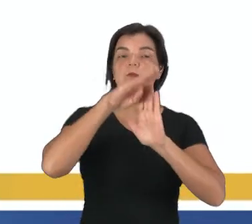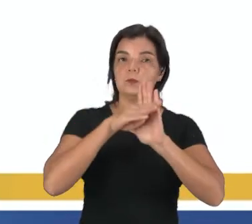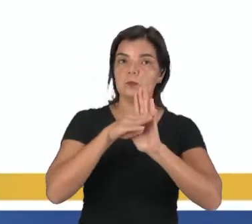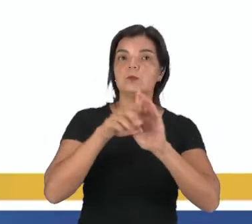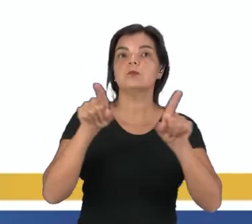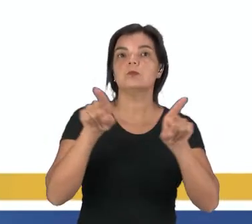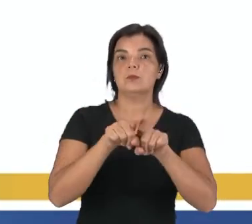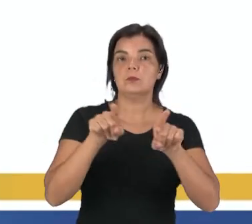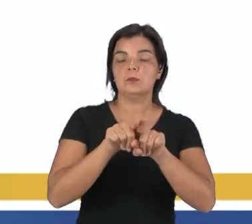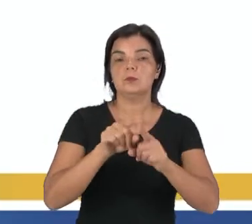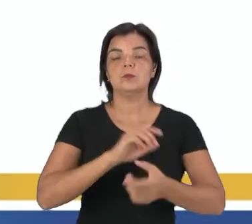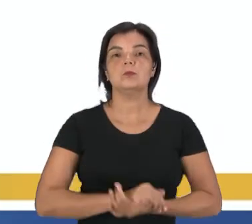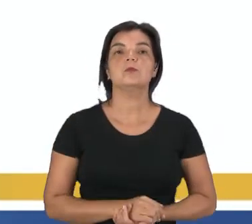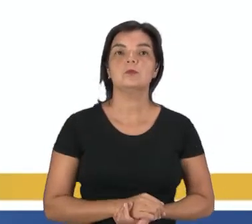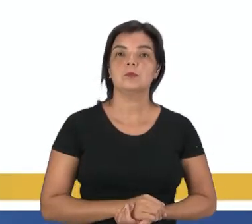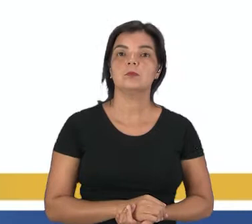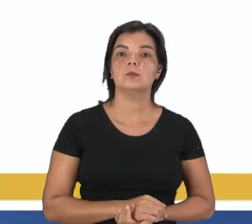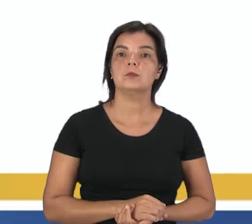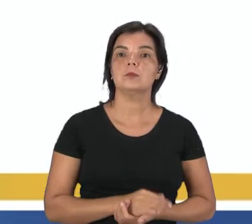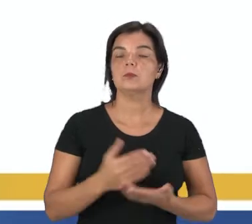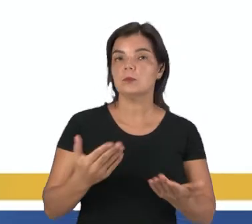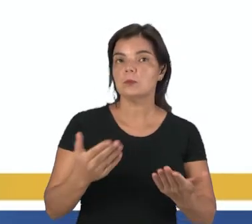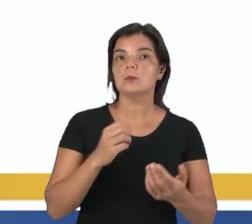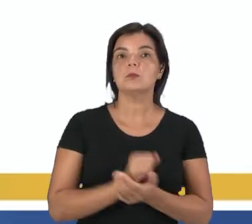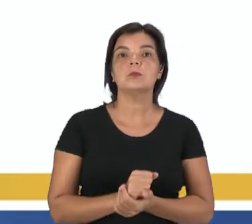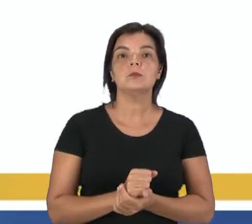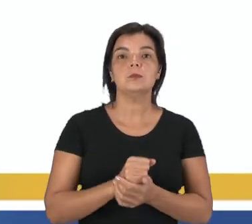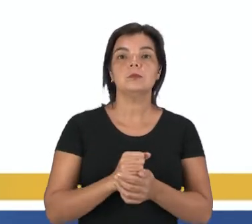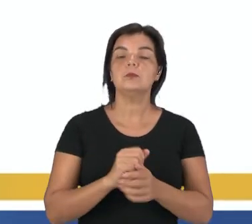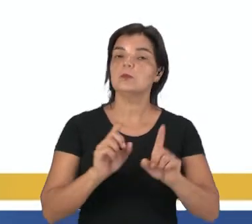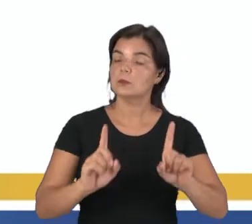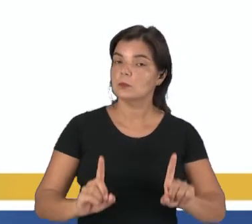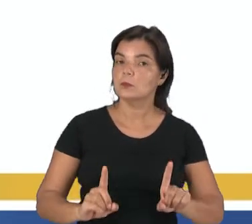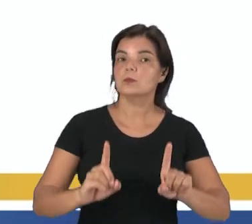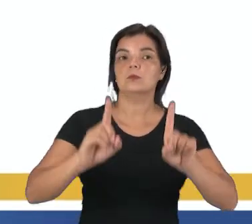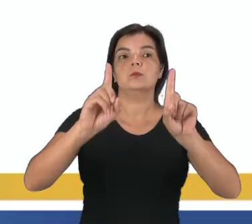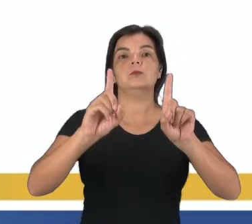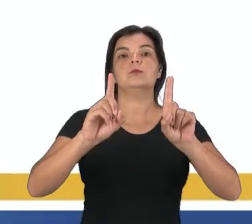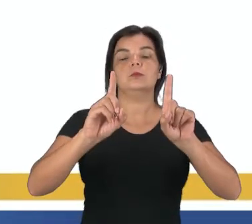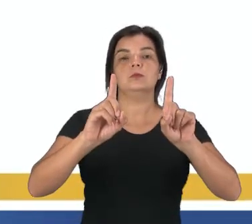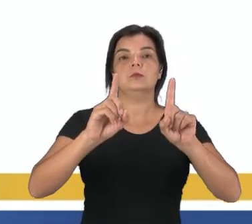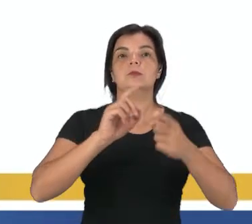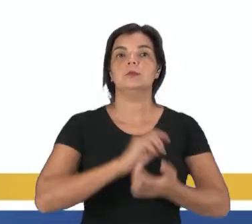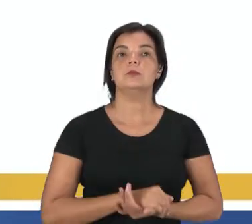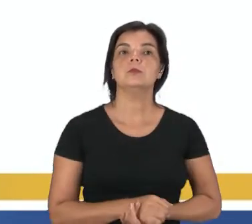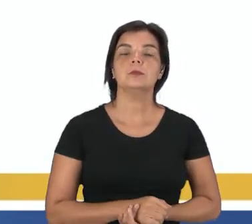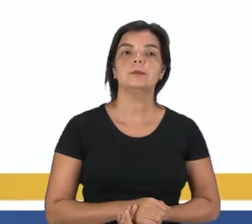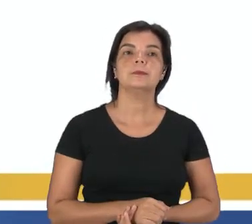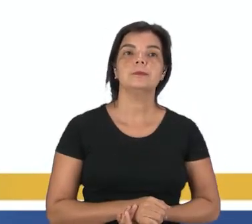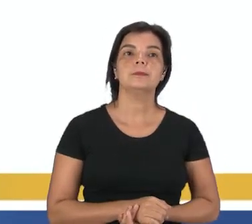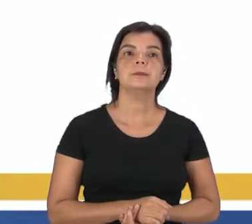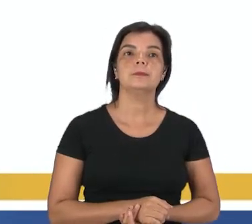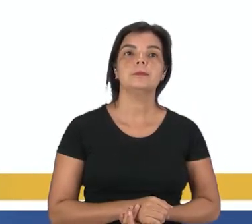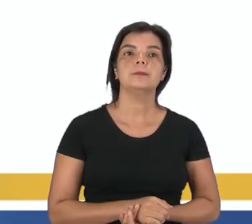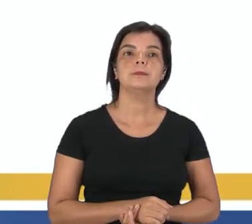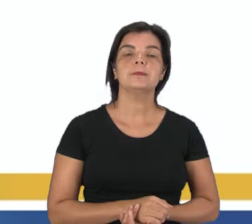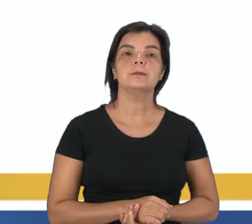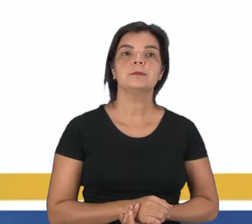o perímetro também diminuirá na metade. Portanto, essas grandezas são diretamente proporcionais,